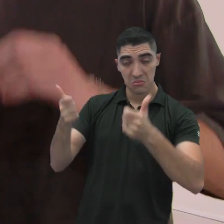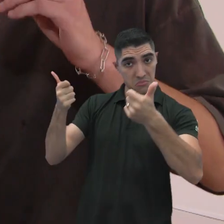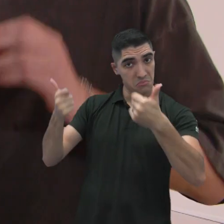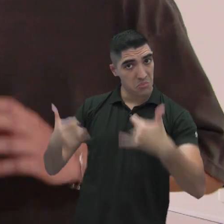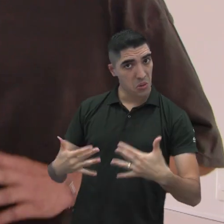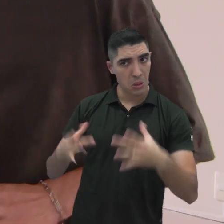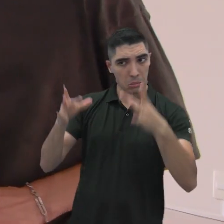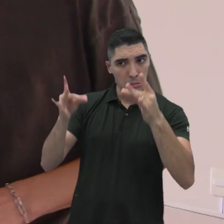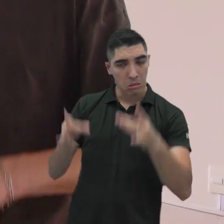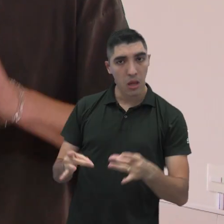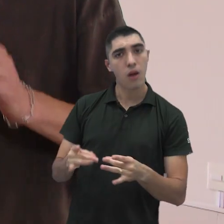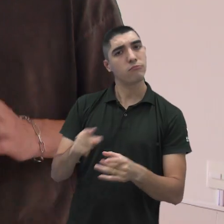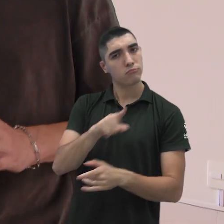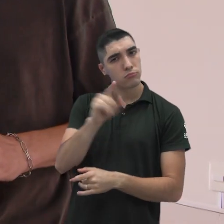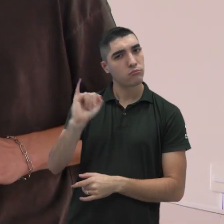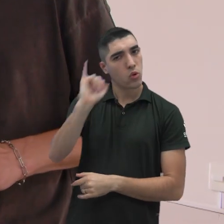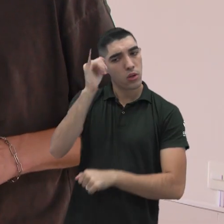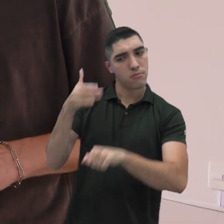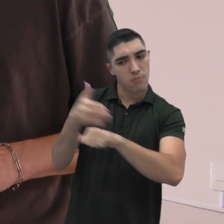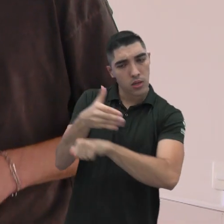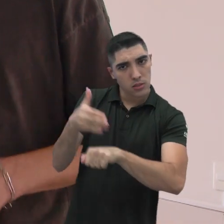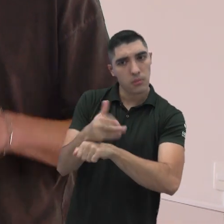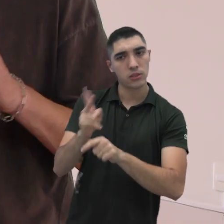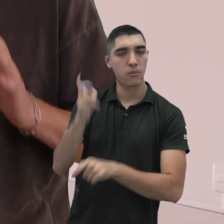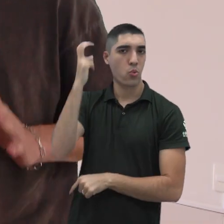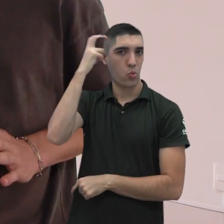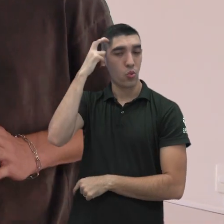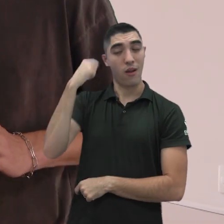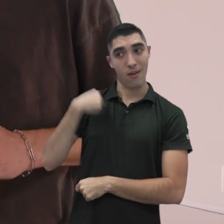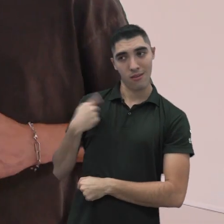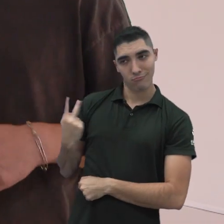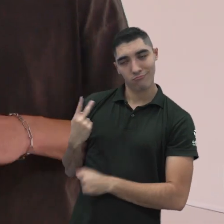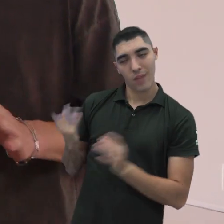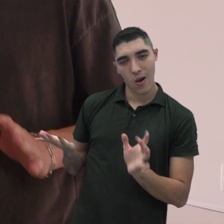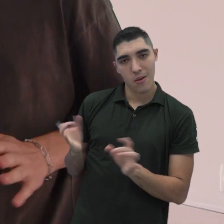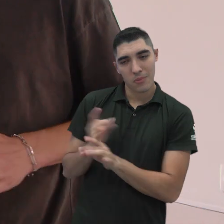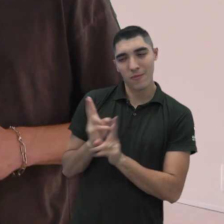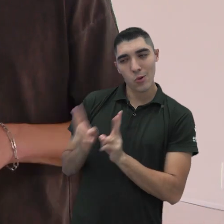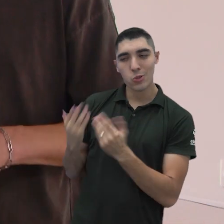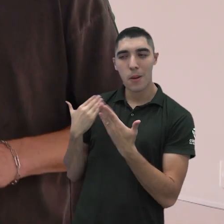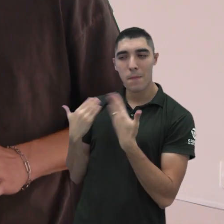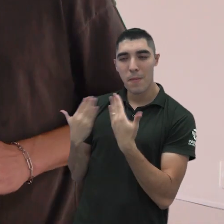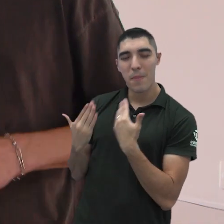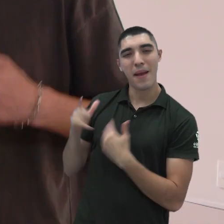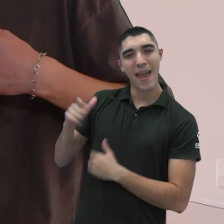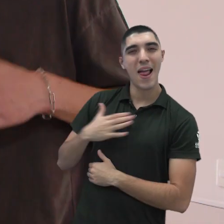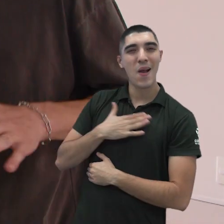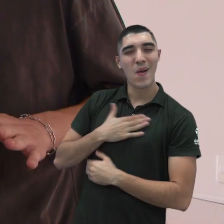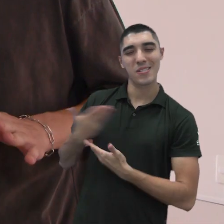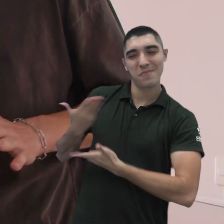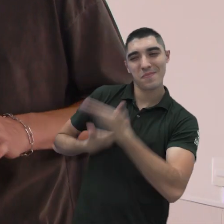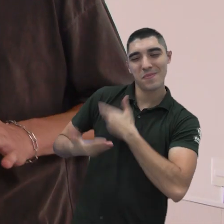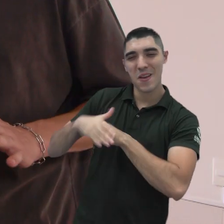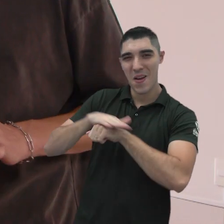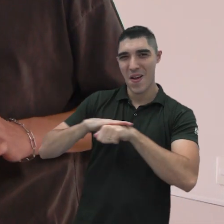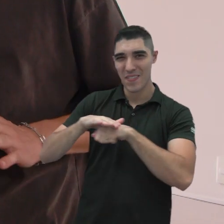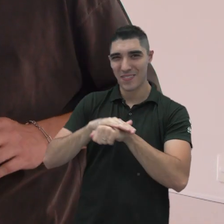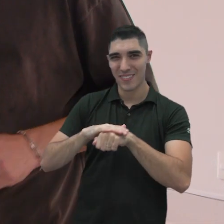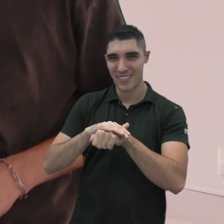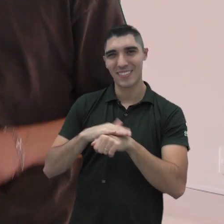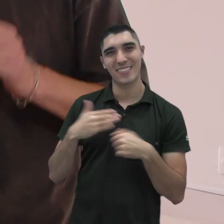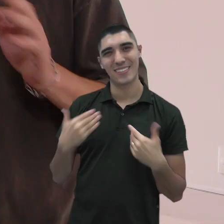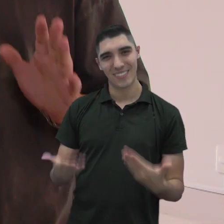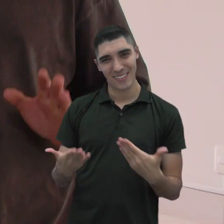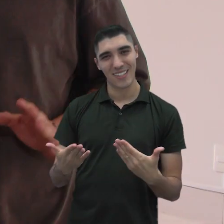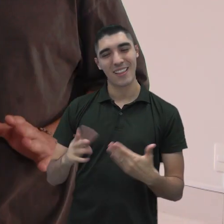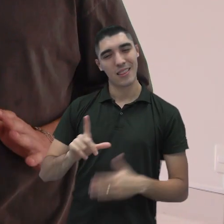incentivem, participem, se aproximem da cultura local. Eu e a Paula vamos ficando por aqui, a gente vai bater mais papo, porque a Paula gosta de falar como eu, né? Vocês já sabem como que